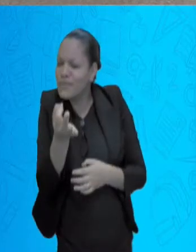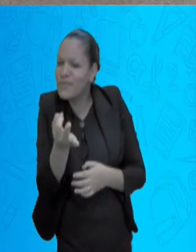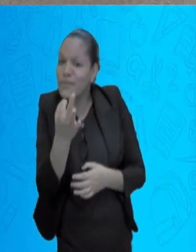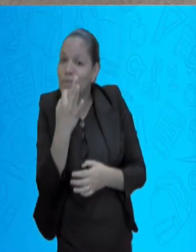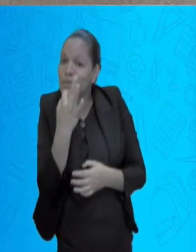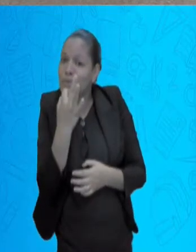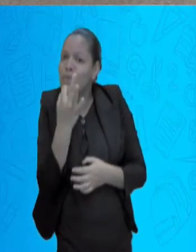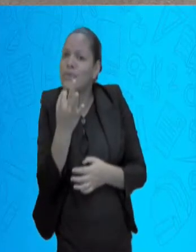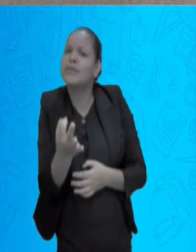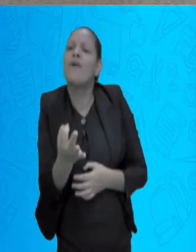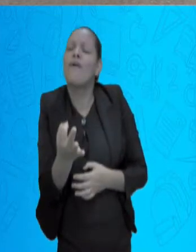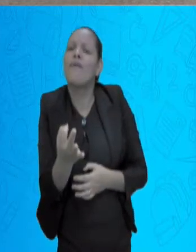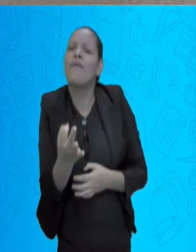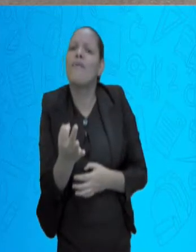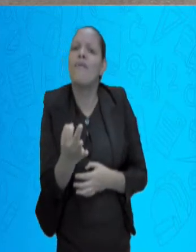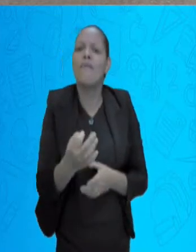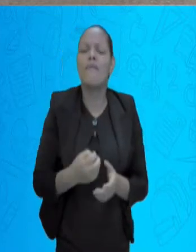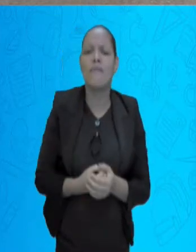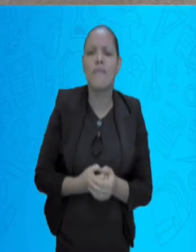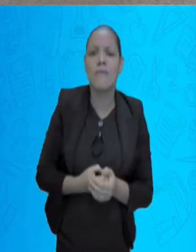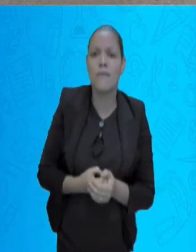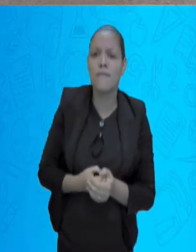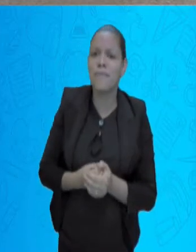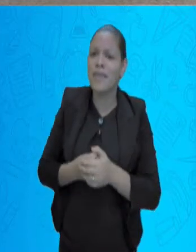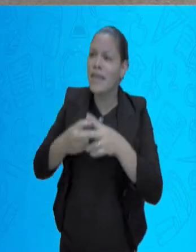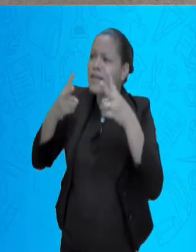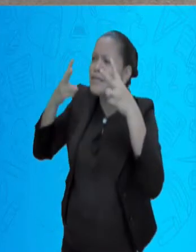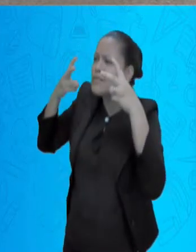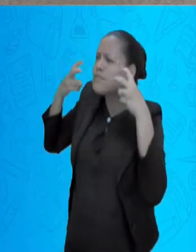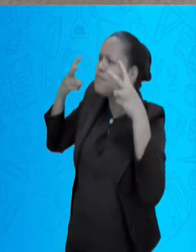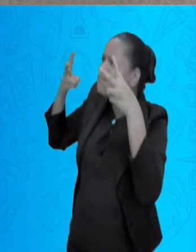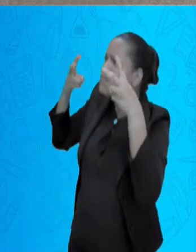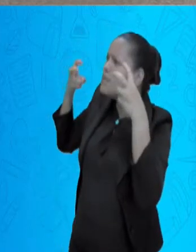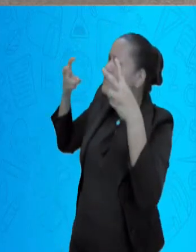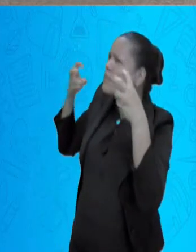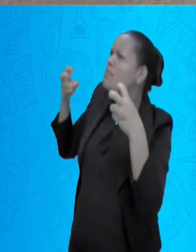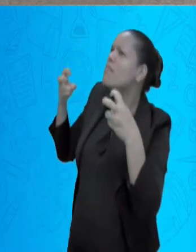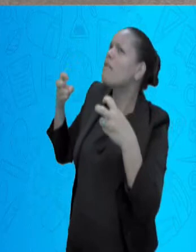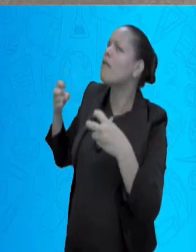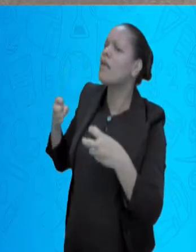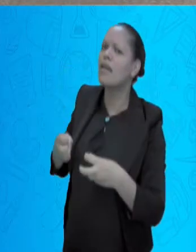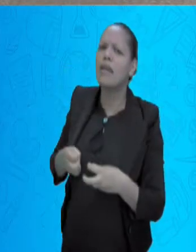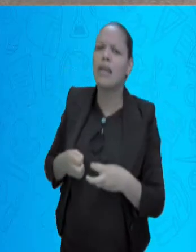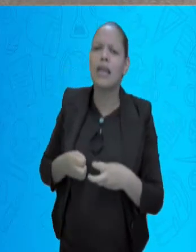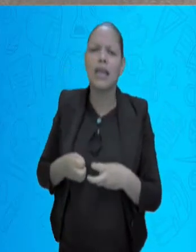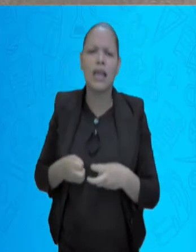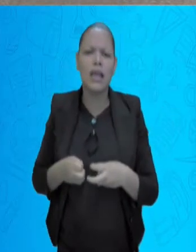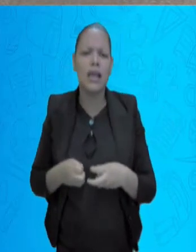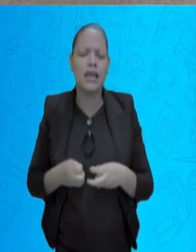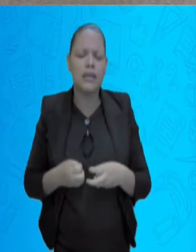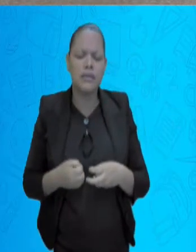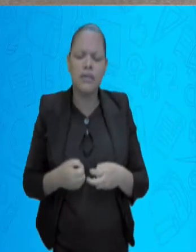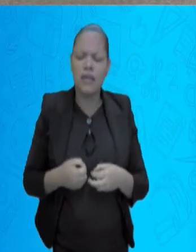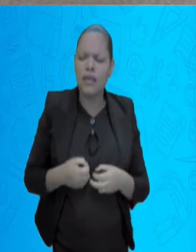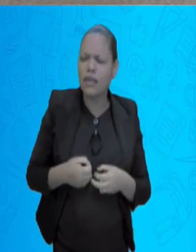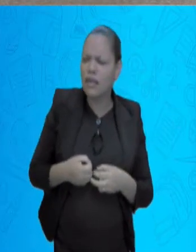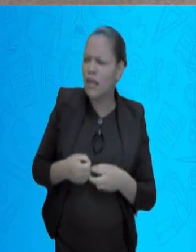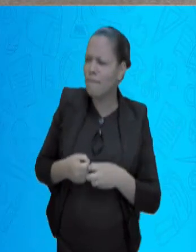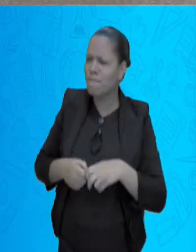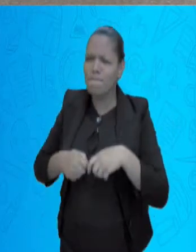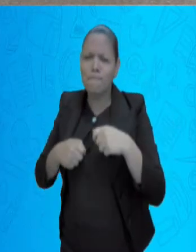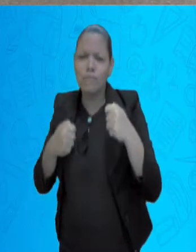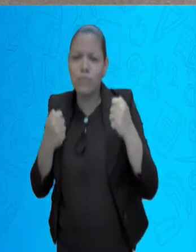eles começaram a perceber que eles poderiam tirar som de outras formas, através dos